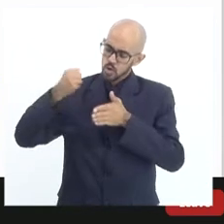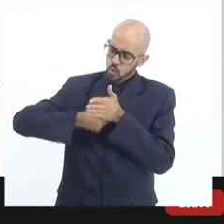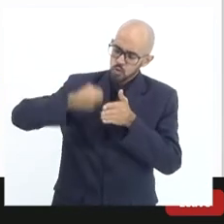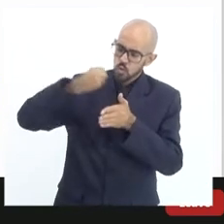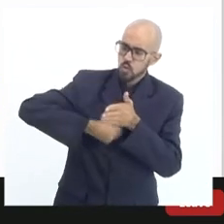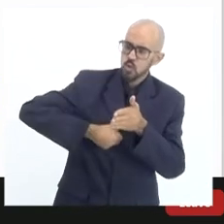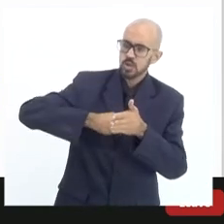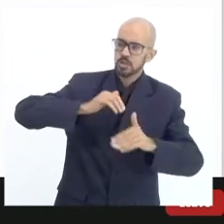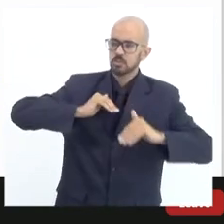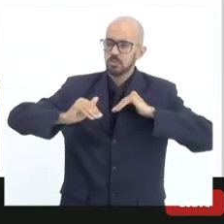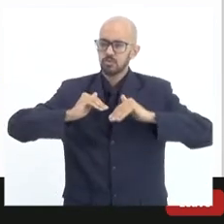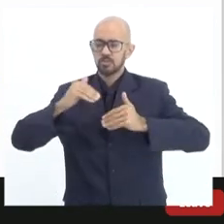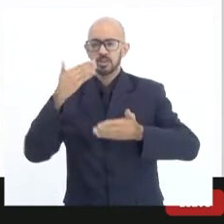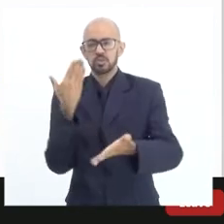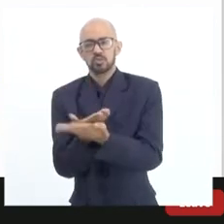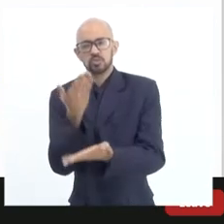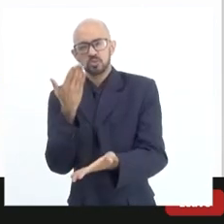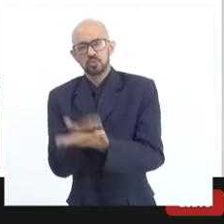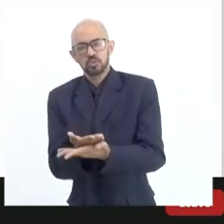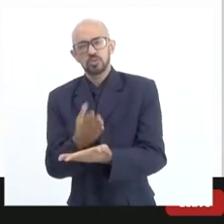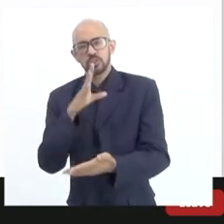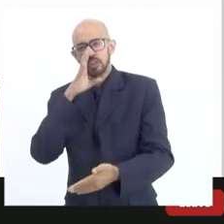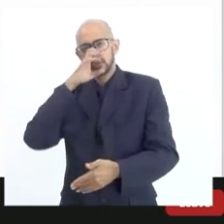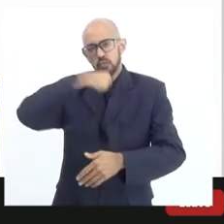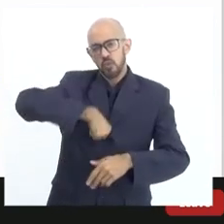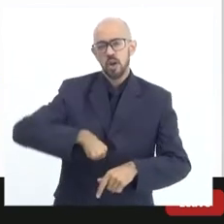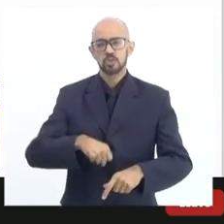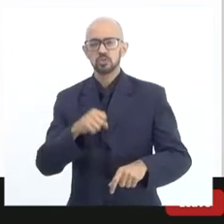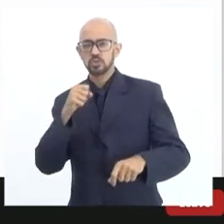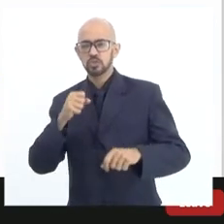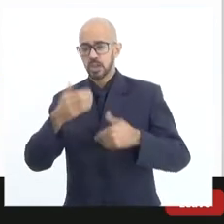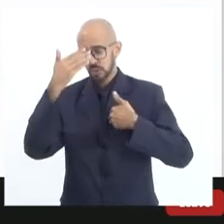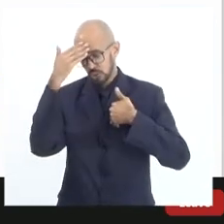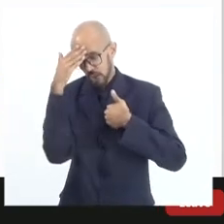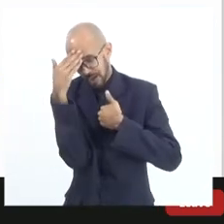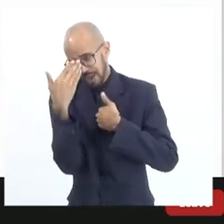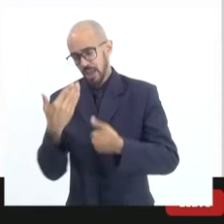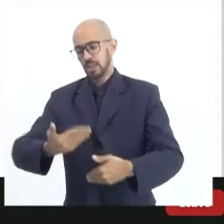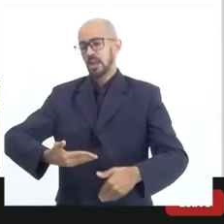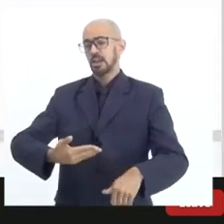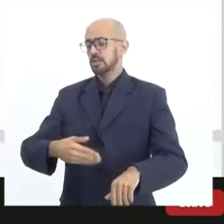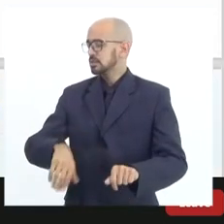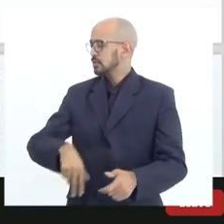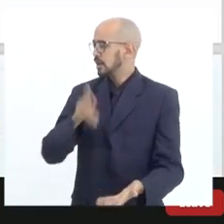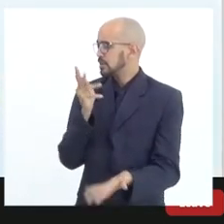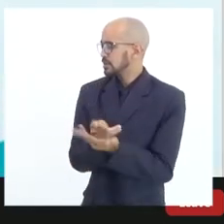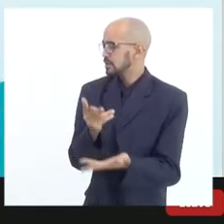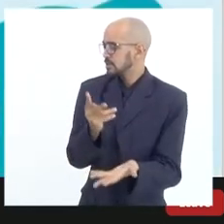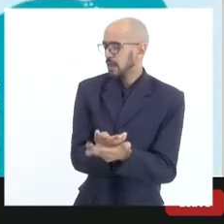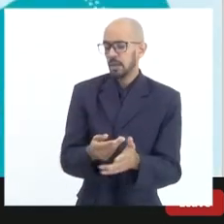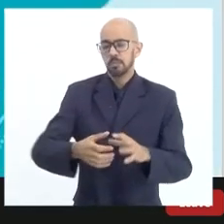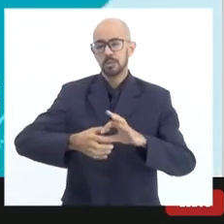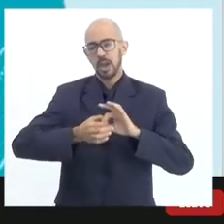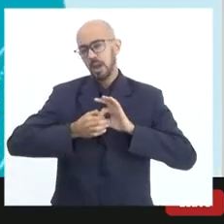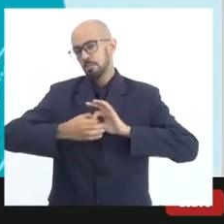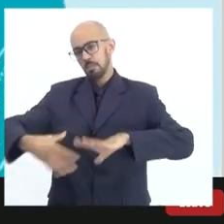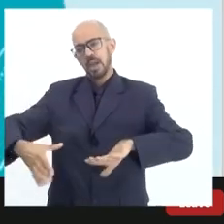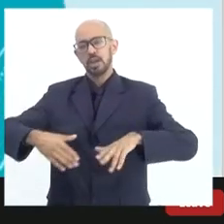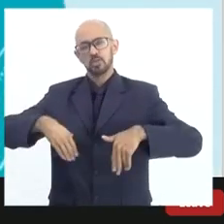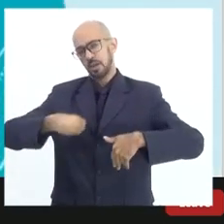movimentos, estudos e esforços. O Que Querer agradece, né, e está sempre disposto a